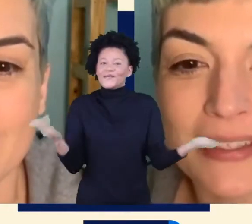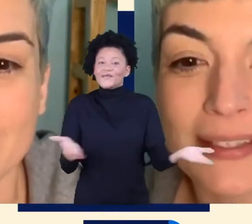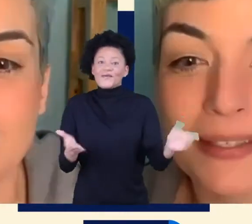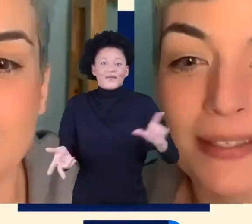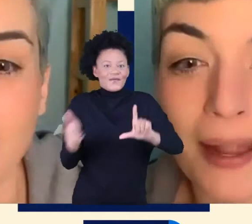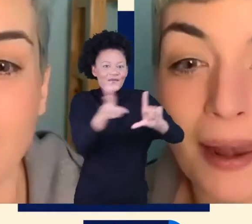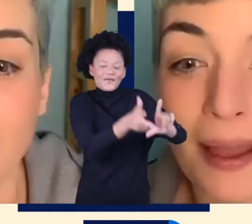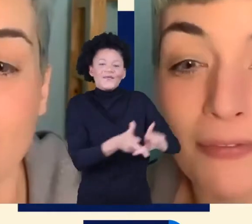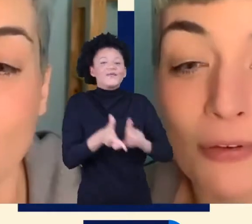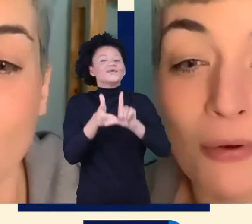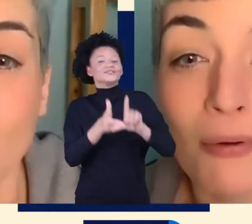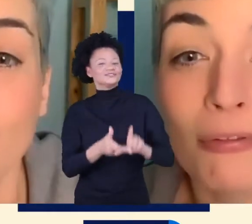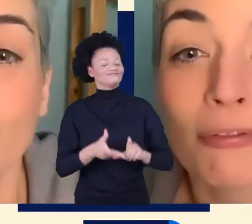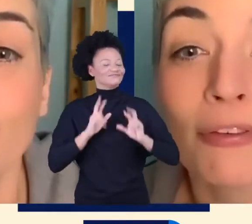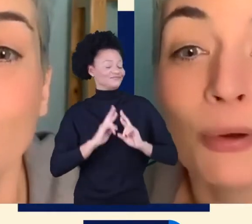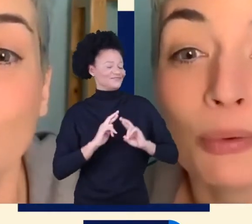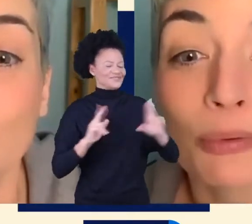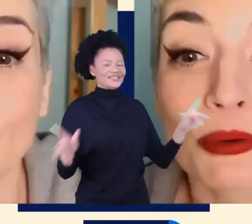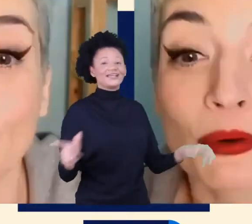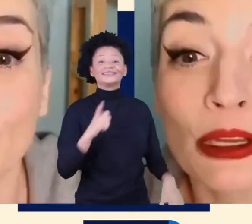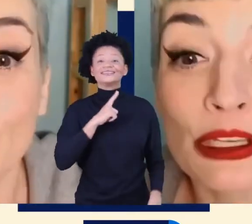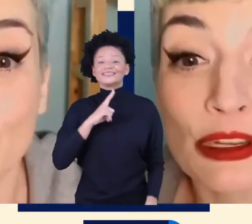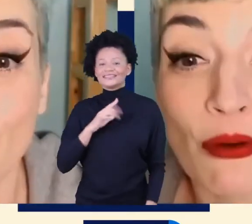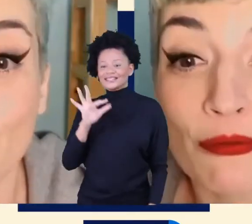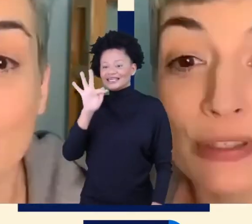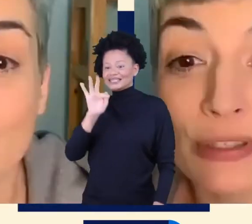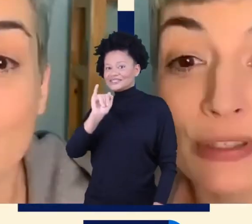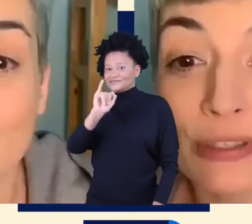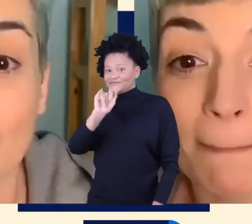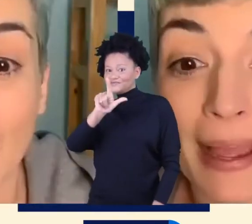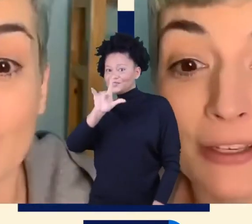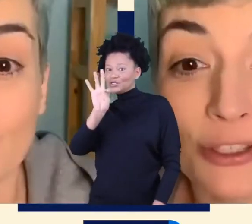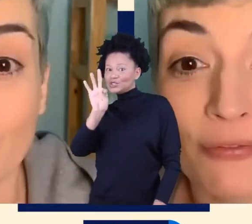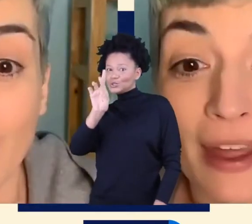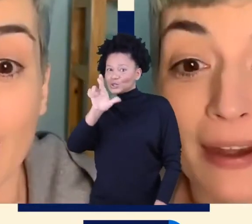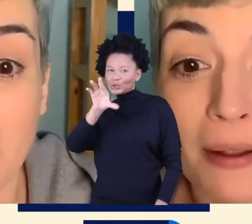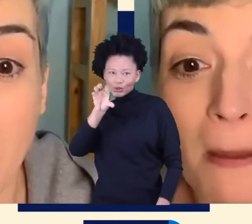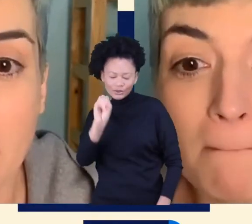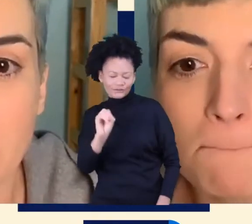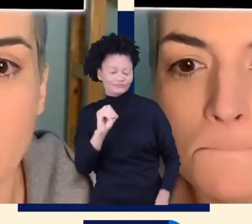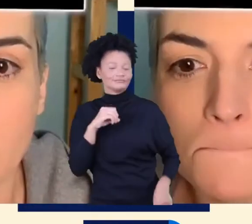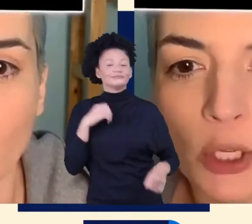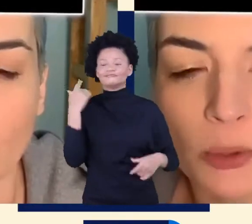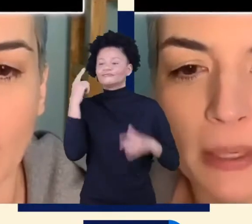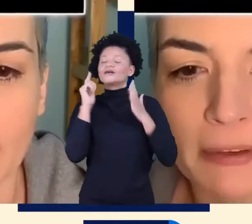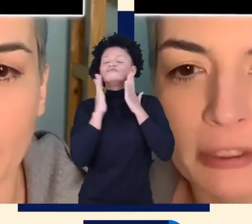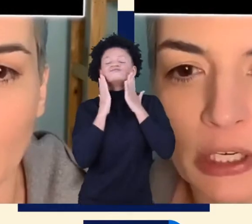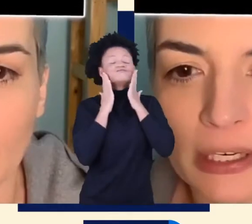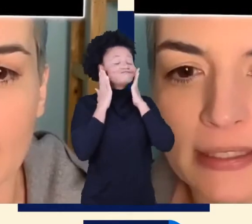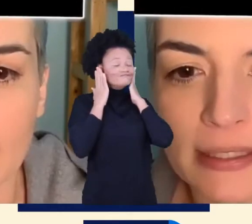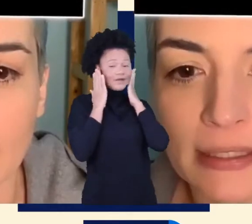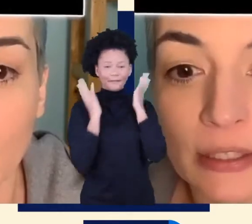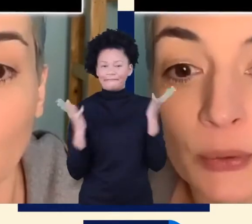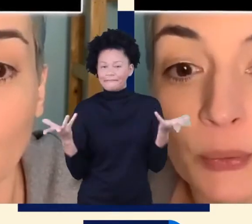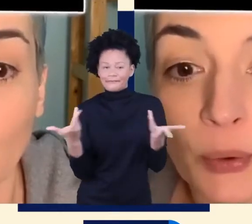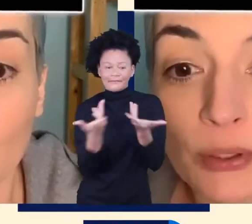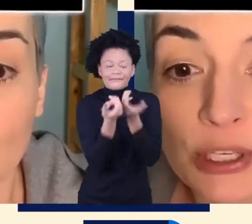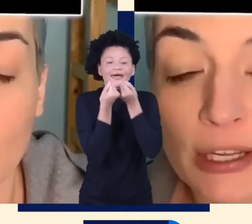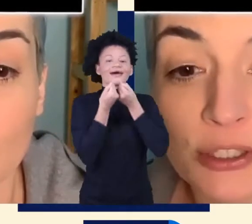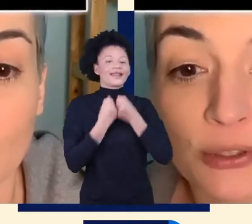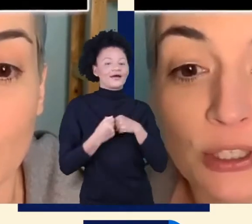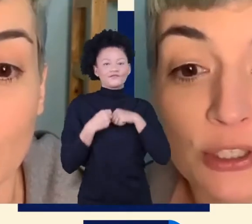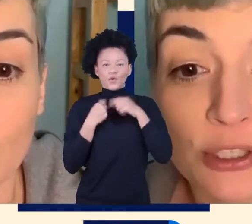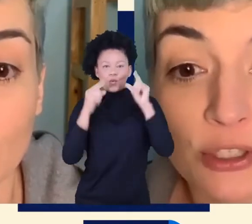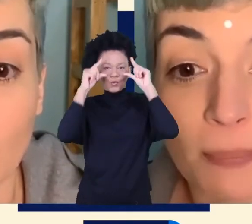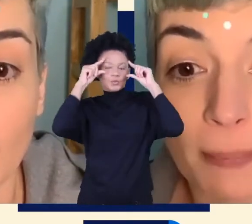vai fazer a live com filtro. Já vou avisando que se a pele estiver muito maravilhosa, o olho